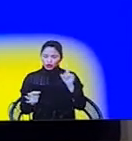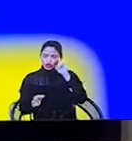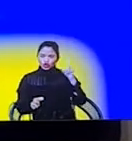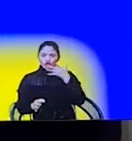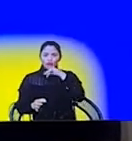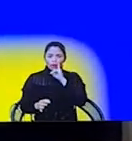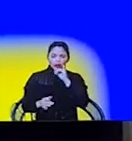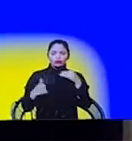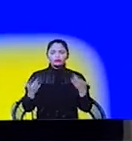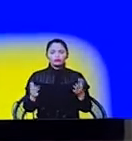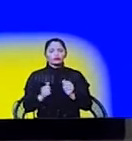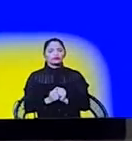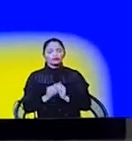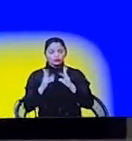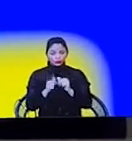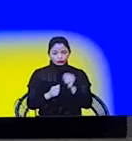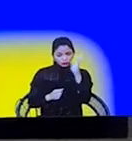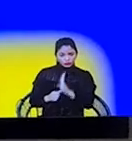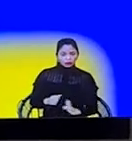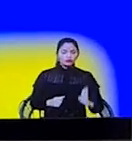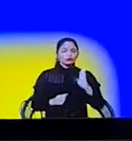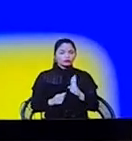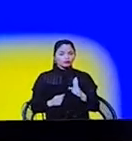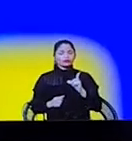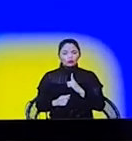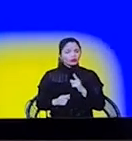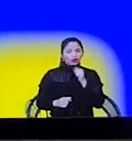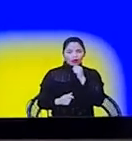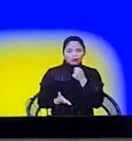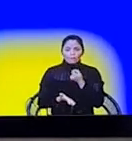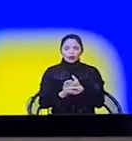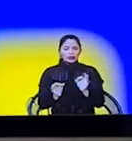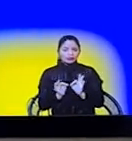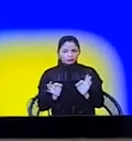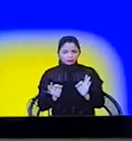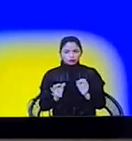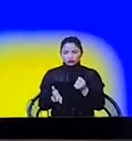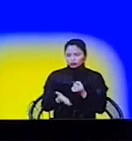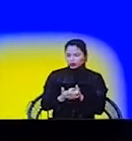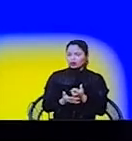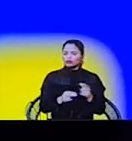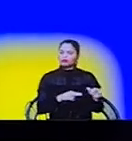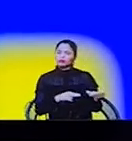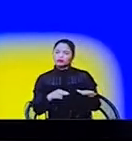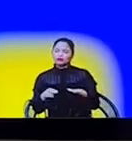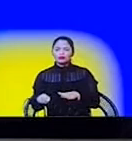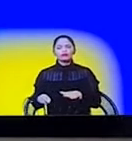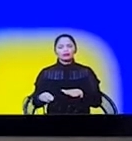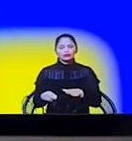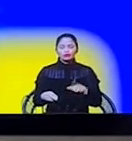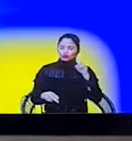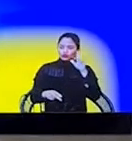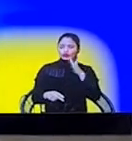dela. Mas eu, como todo bom brasileiro, estou fechando a minha conta e ainda não comprei. Vou comprar na semana do Dia